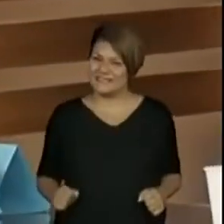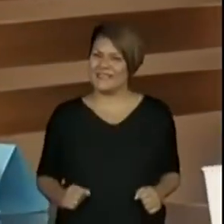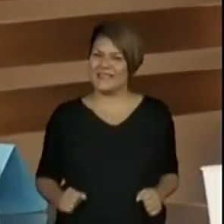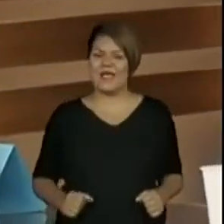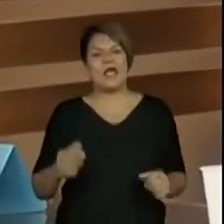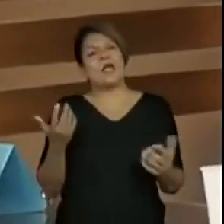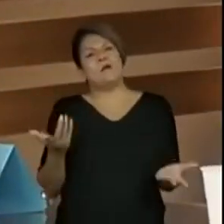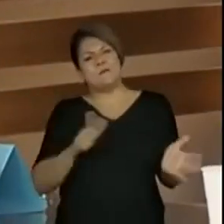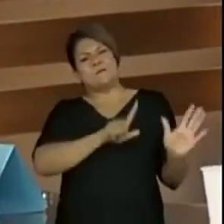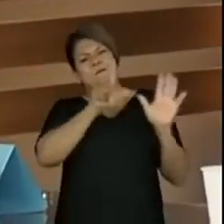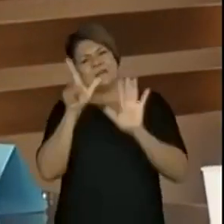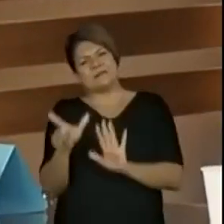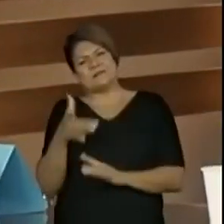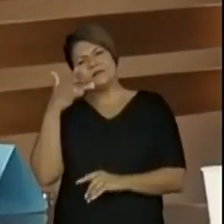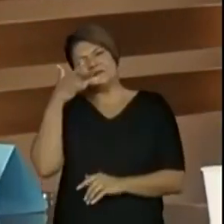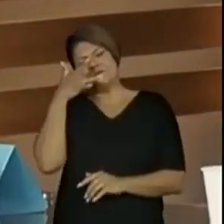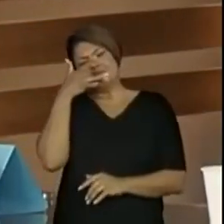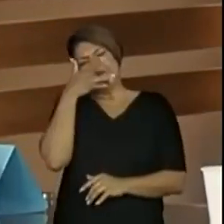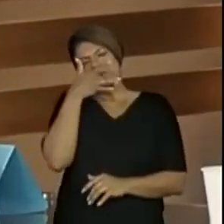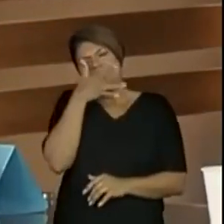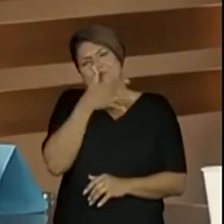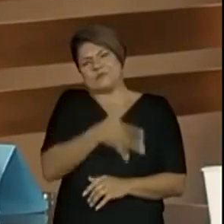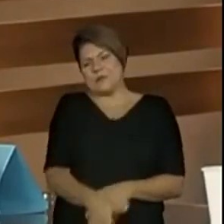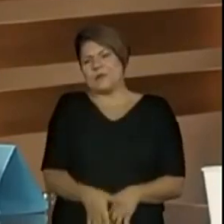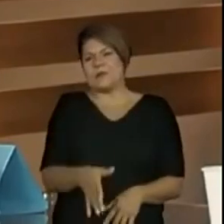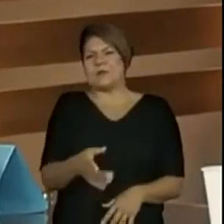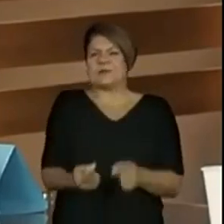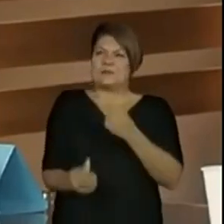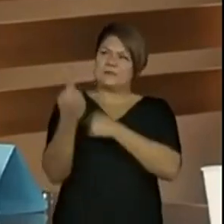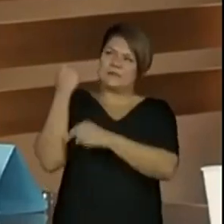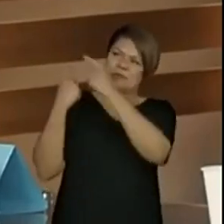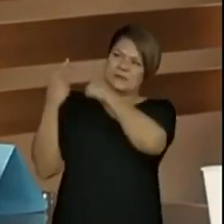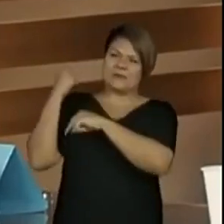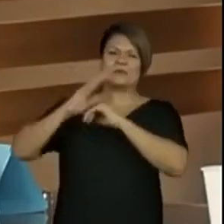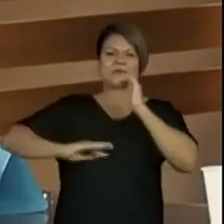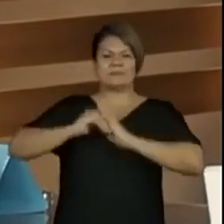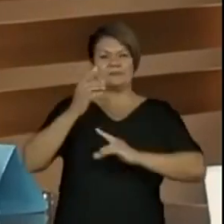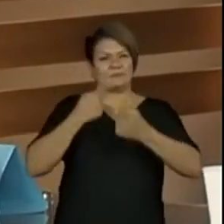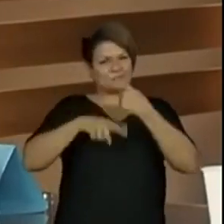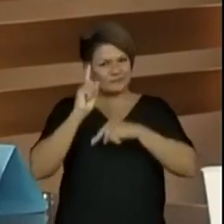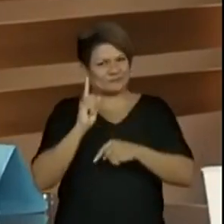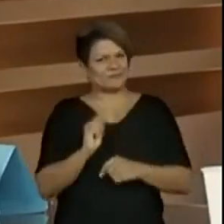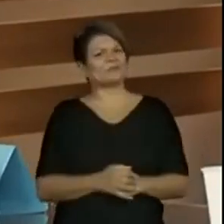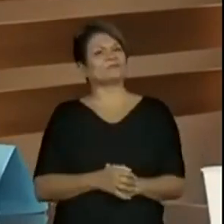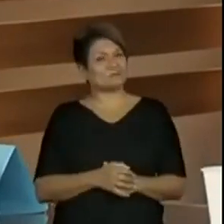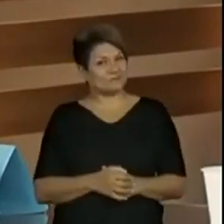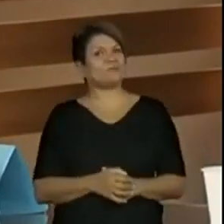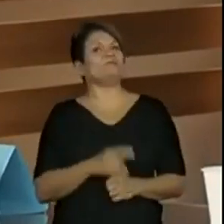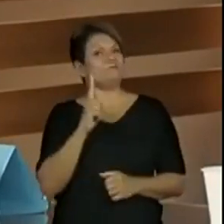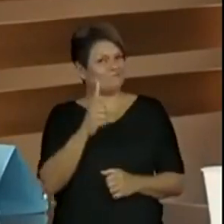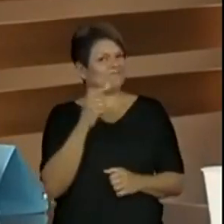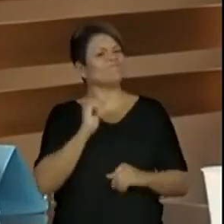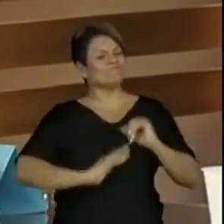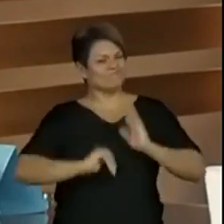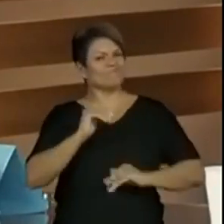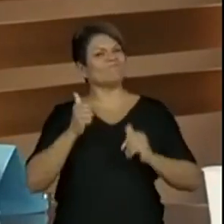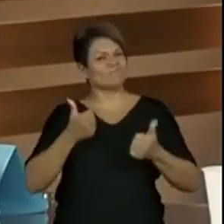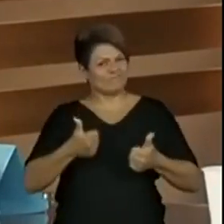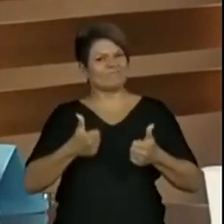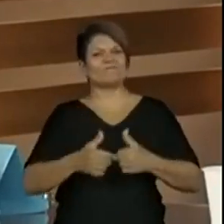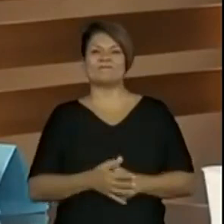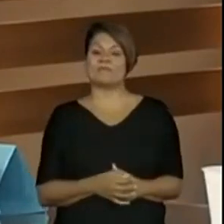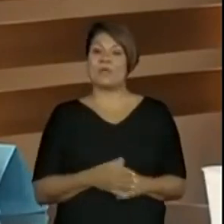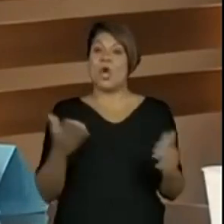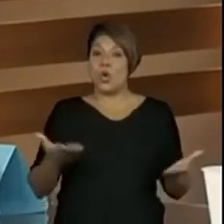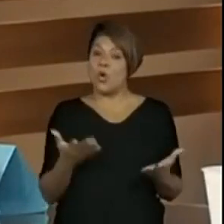Passamos aí uma semana gostosa, retomando algumas habilidades. Foi uma semana bem produtiva, né? E hoje a gente está